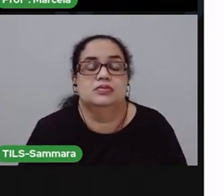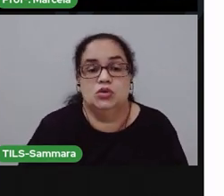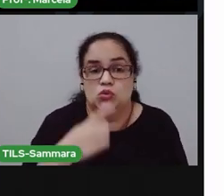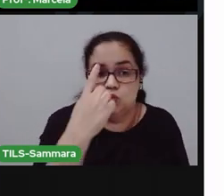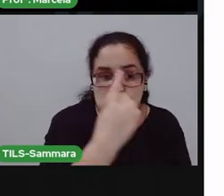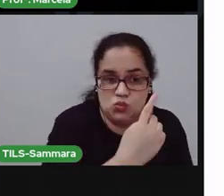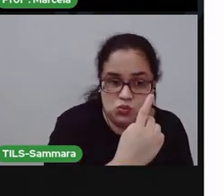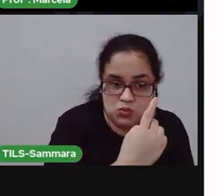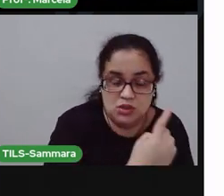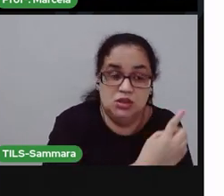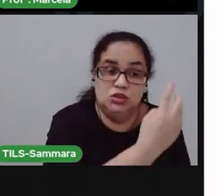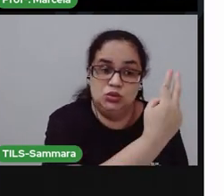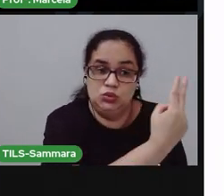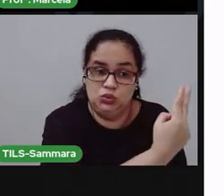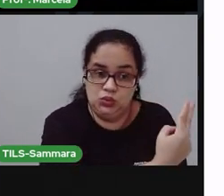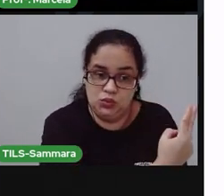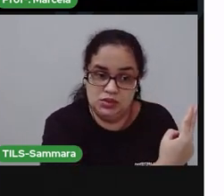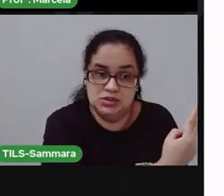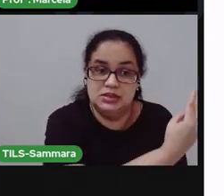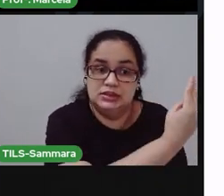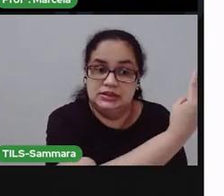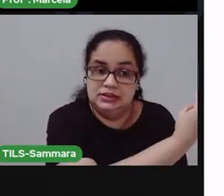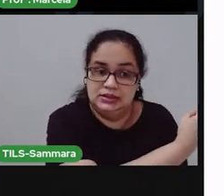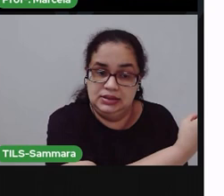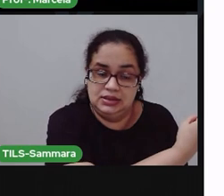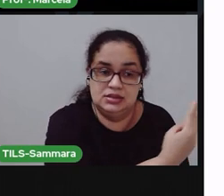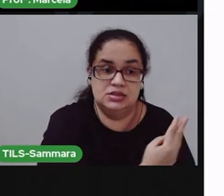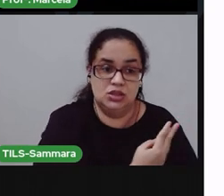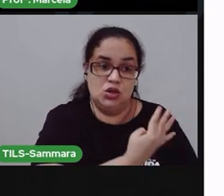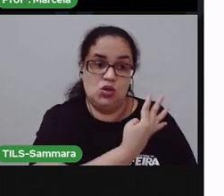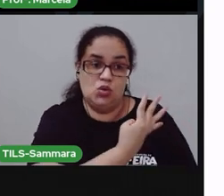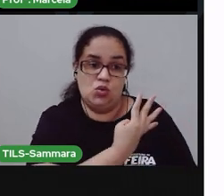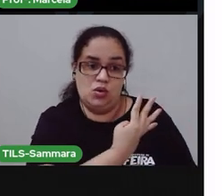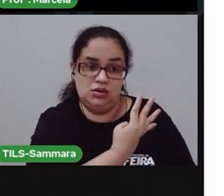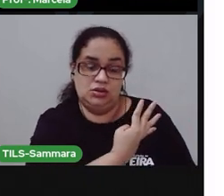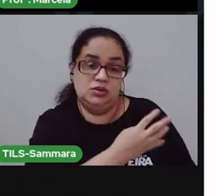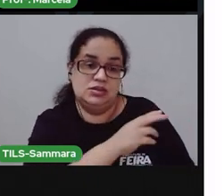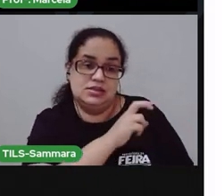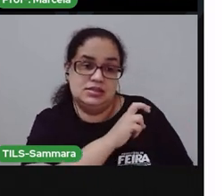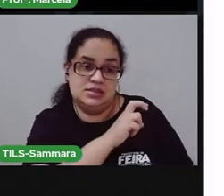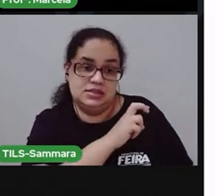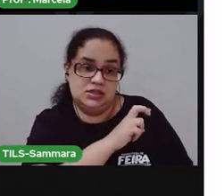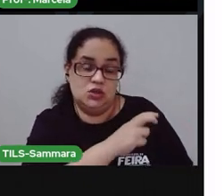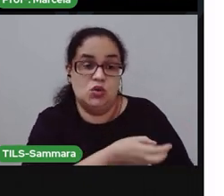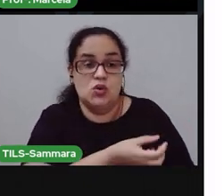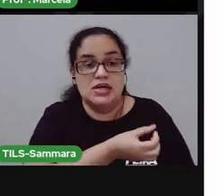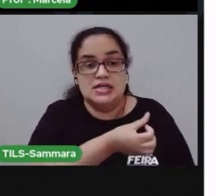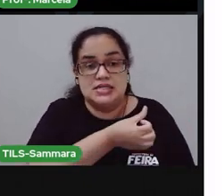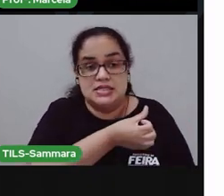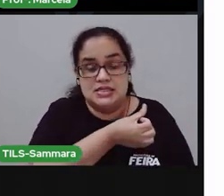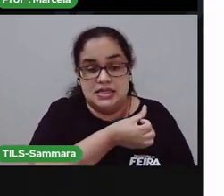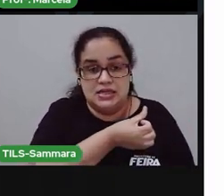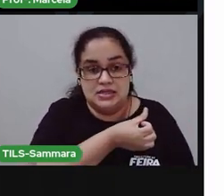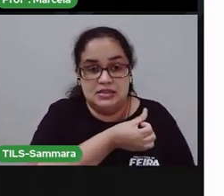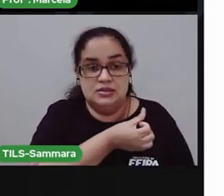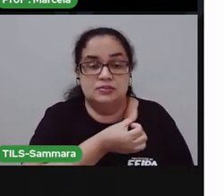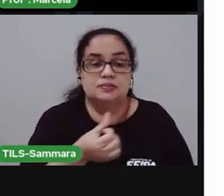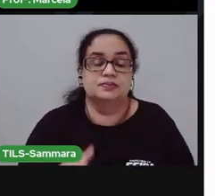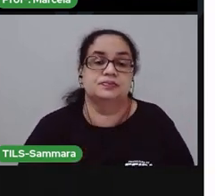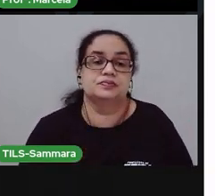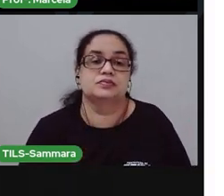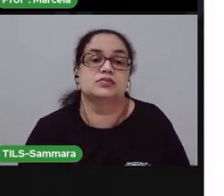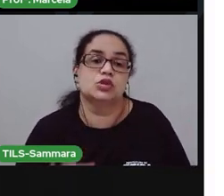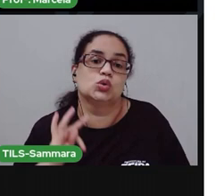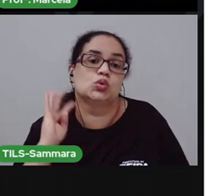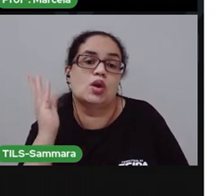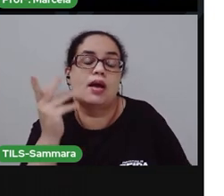Uma, duas, três, quatro, cinco, seis. Então,